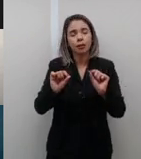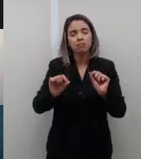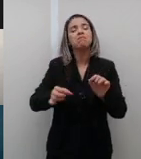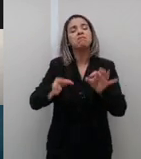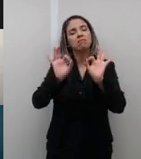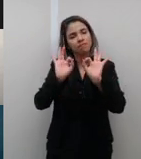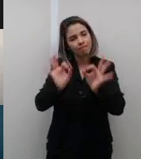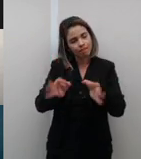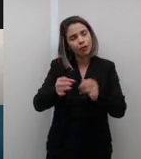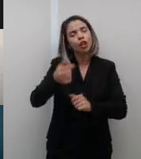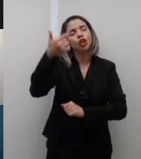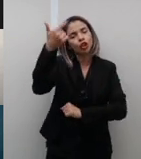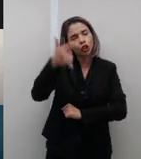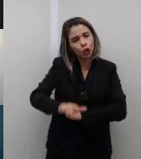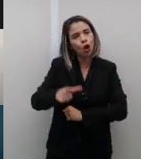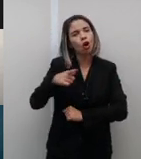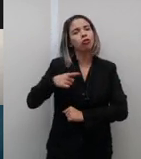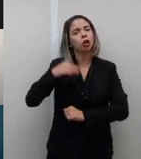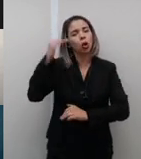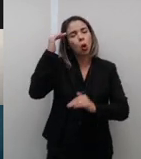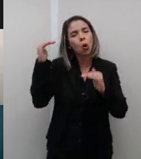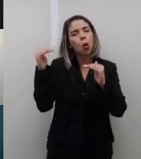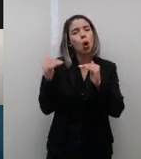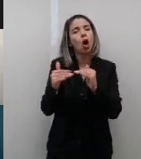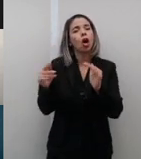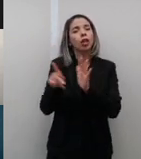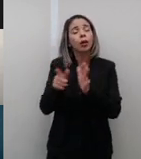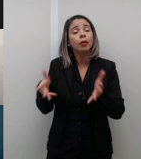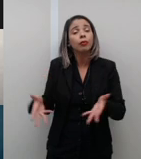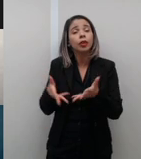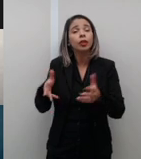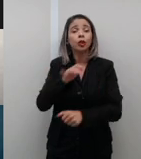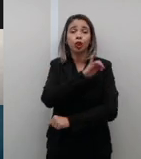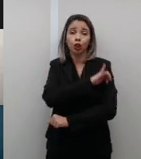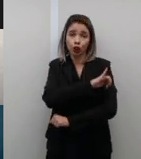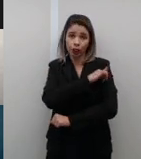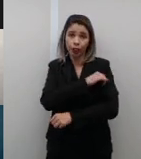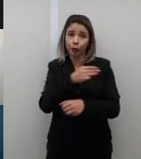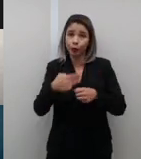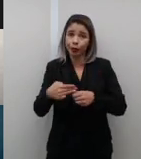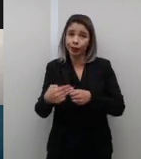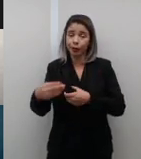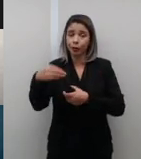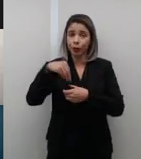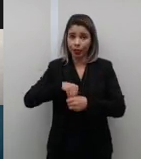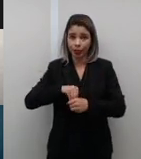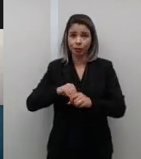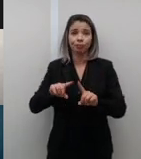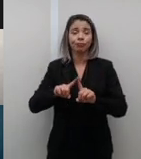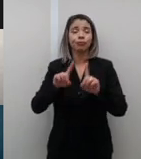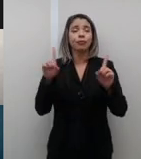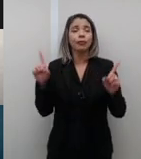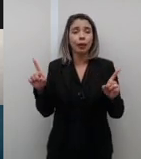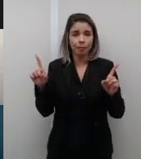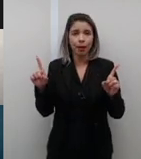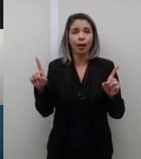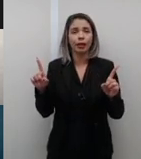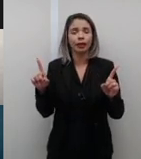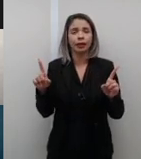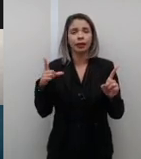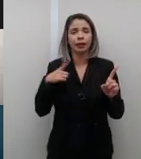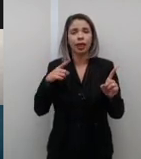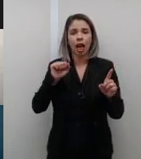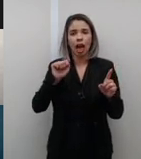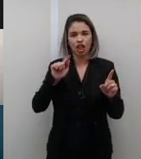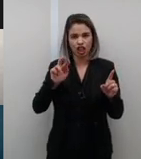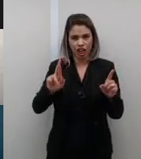o município do Rio de Janeiro. Todavia, em sede de agravo